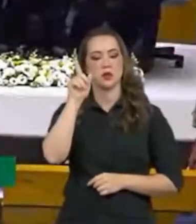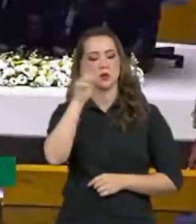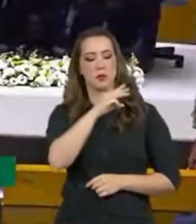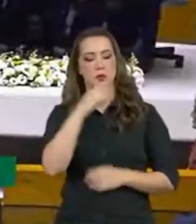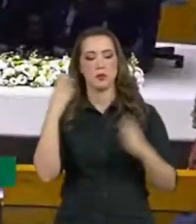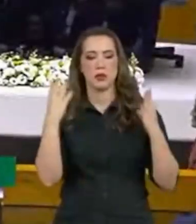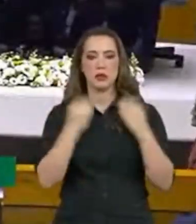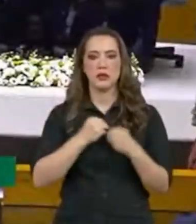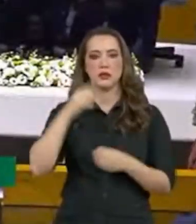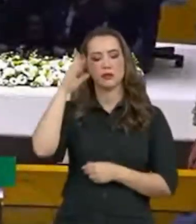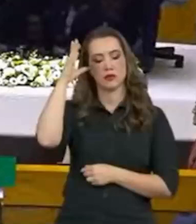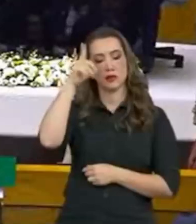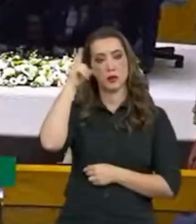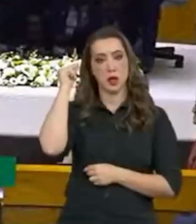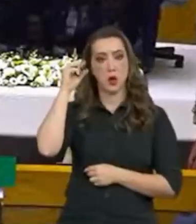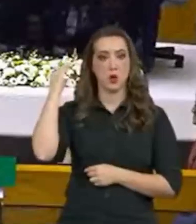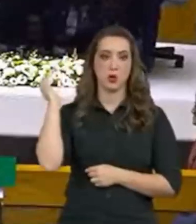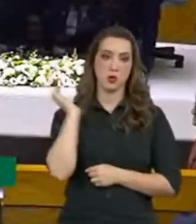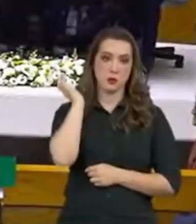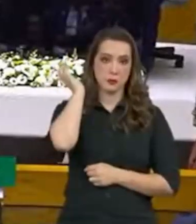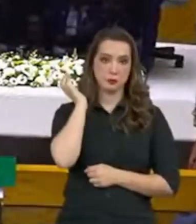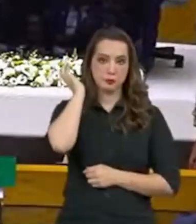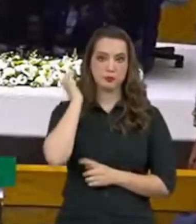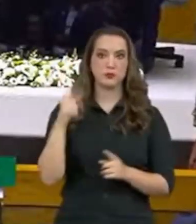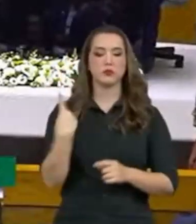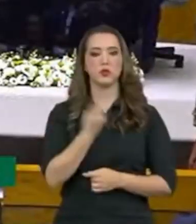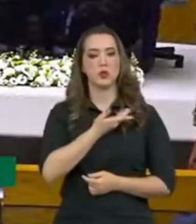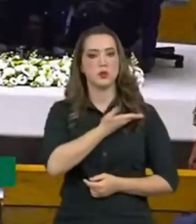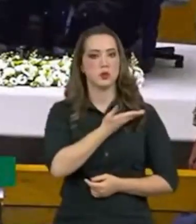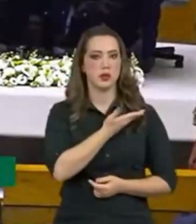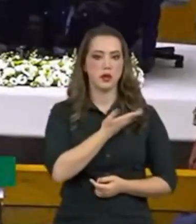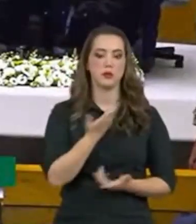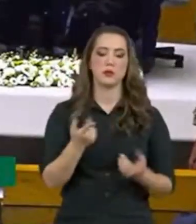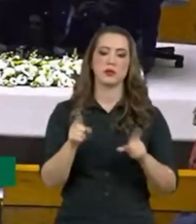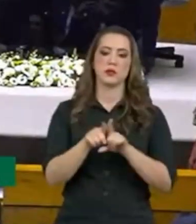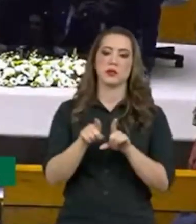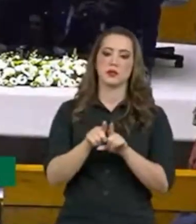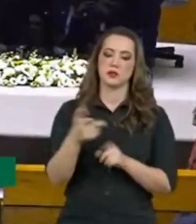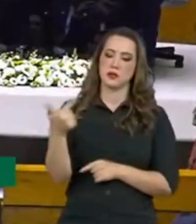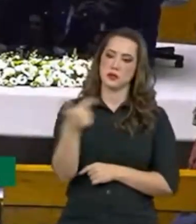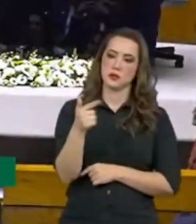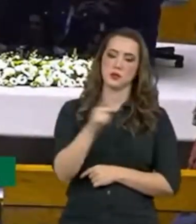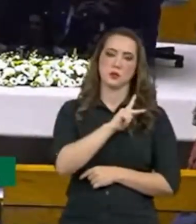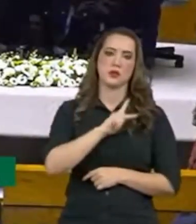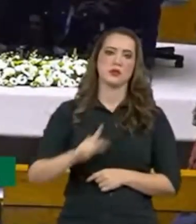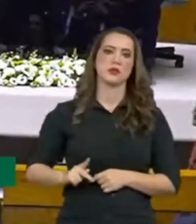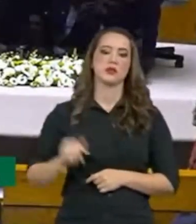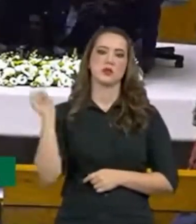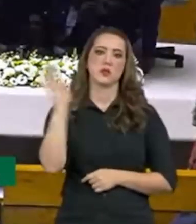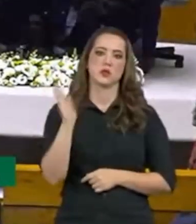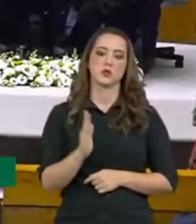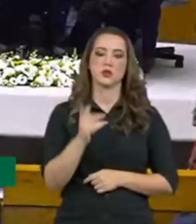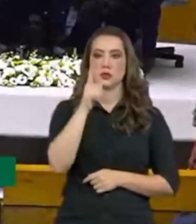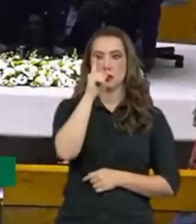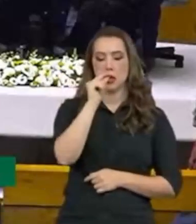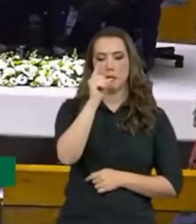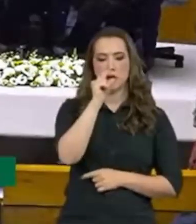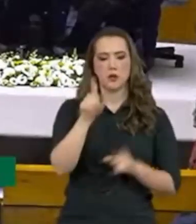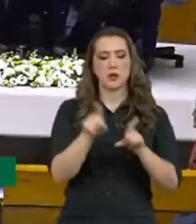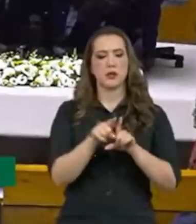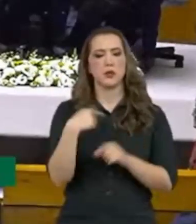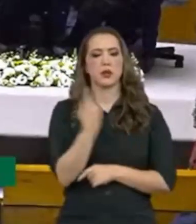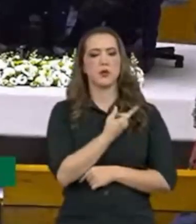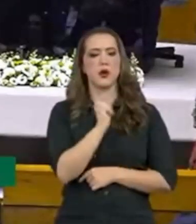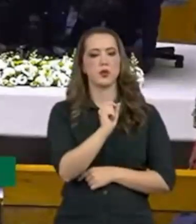Rosa Weber. Meu querido companheiro vice-presidente da República, Geraldo Alckmin. Senhoras e